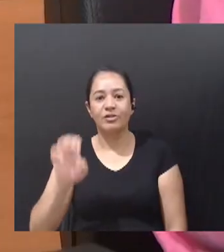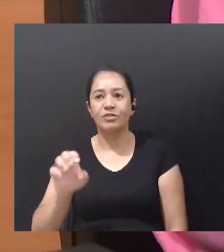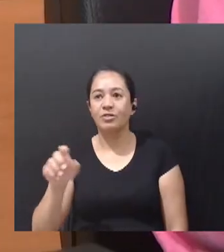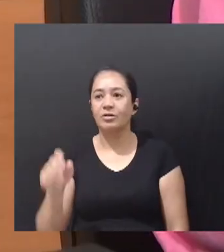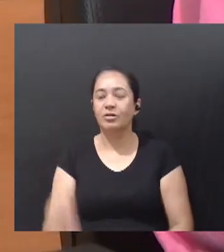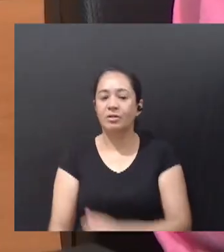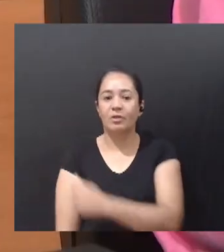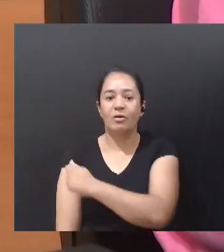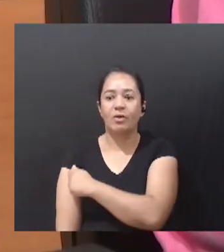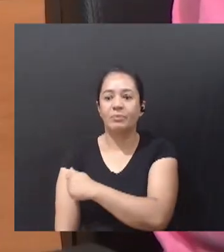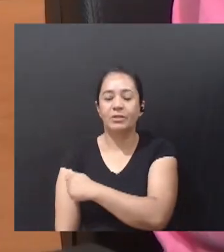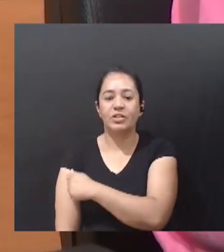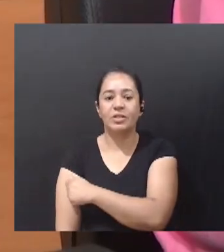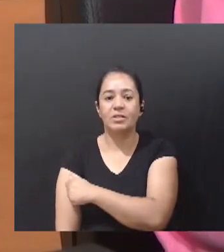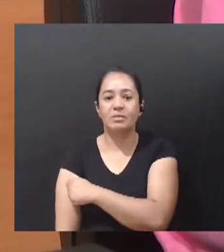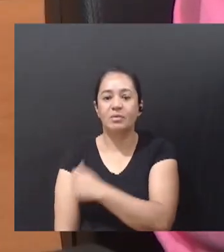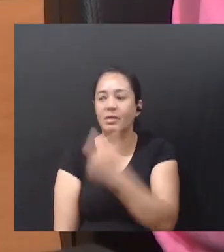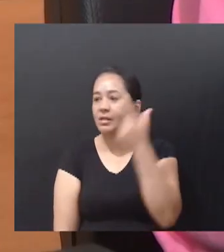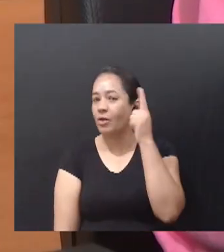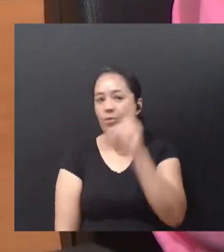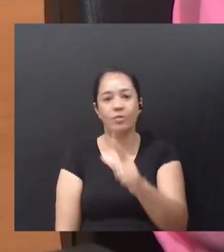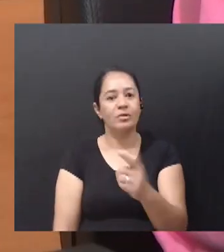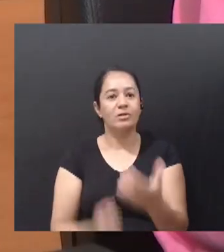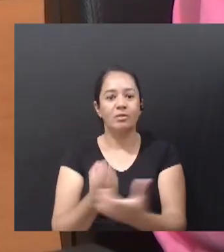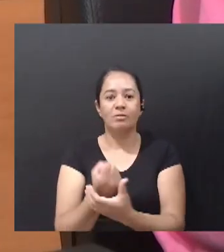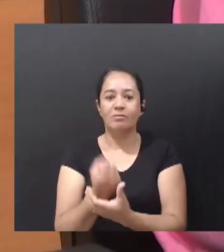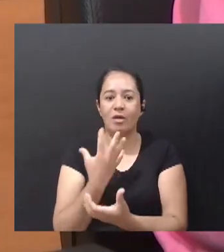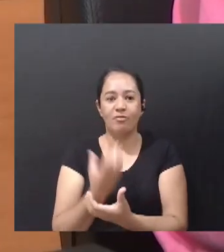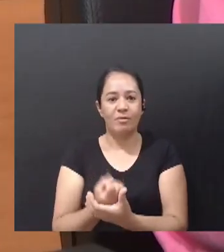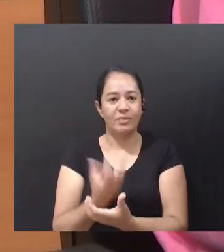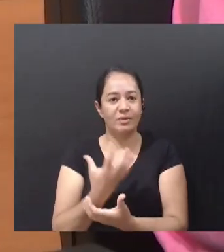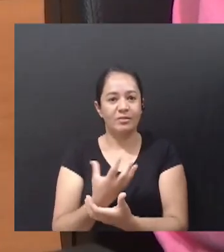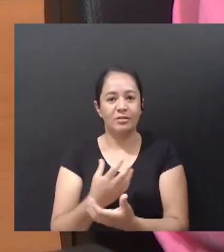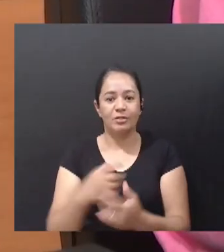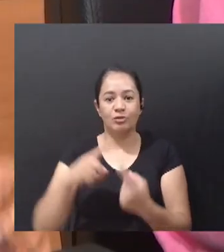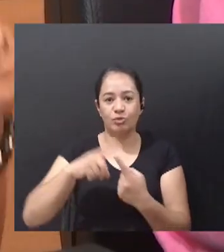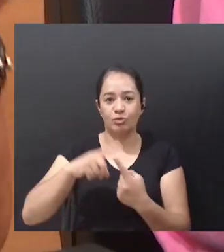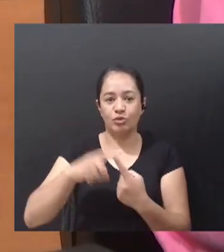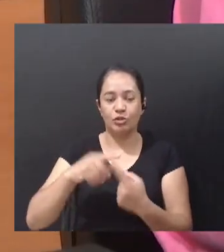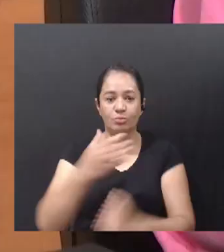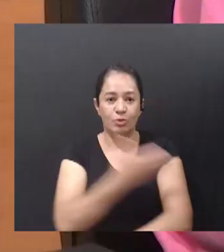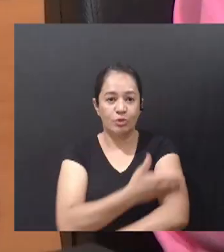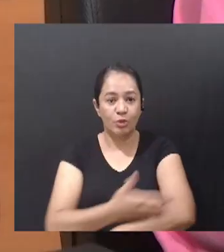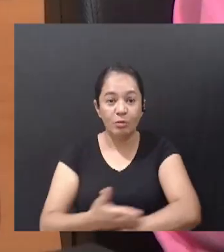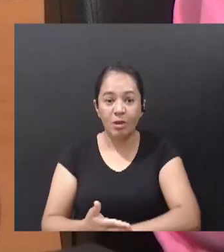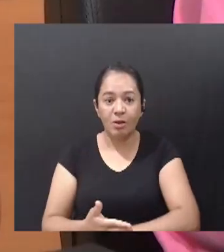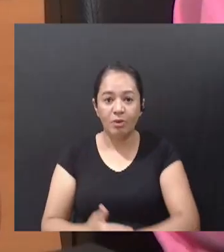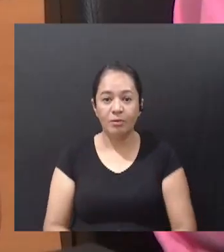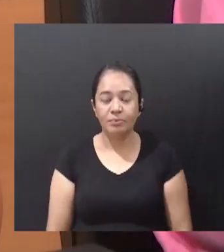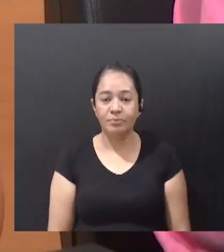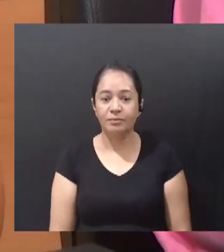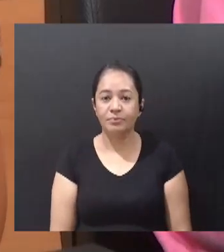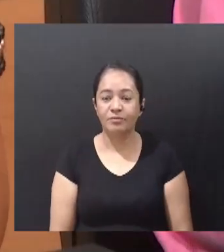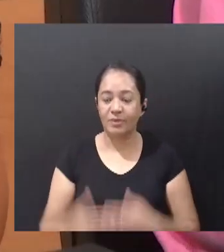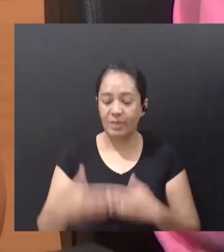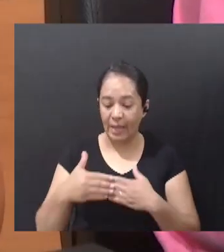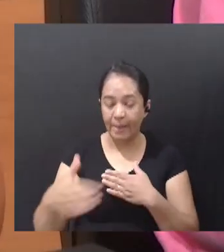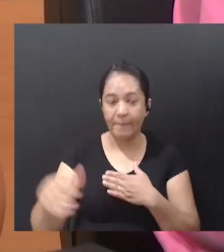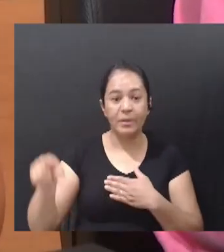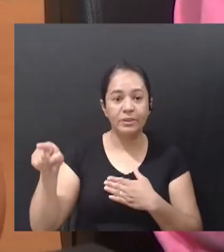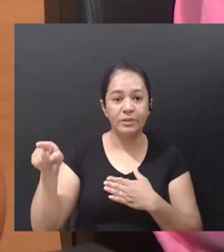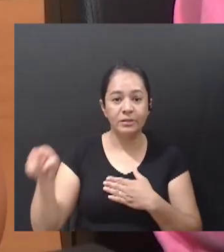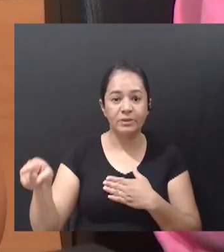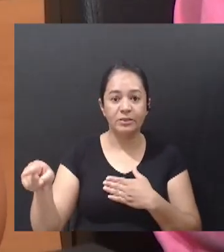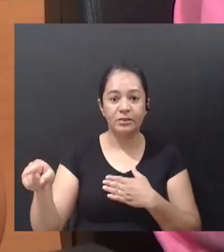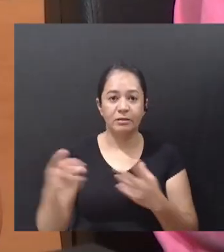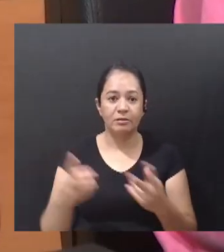se alfabetizar, né, no modelo tradicional. Foi a partir dessa observação que o